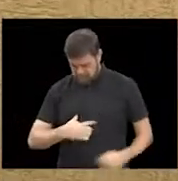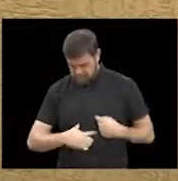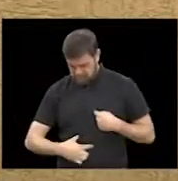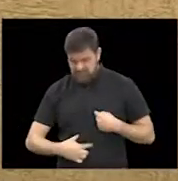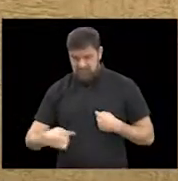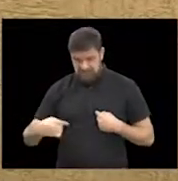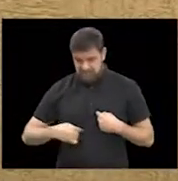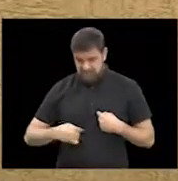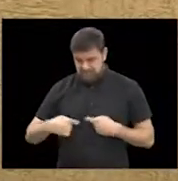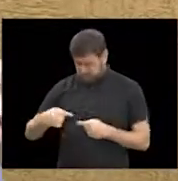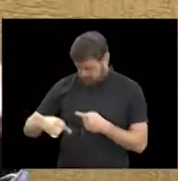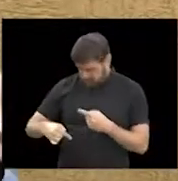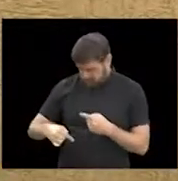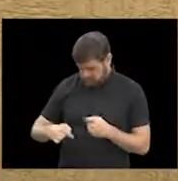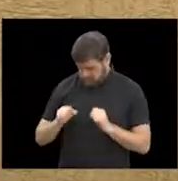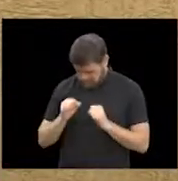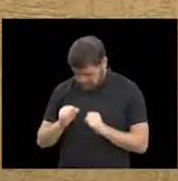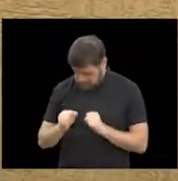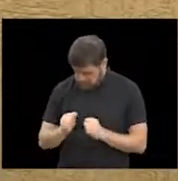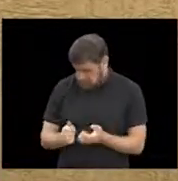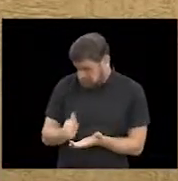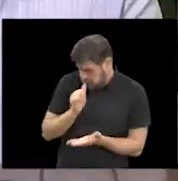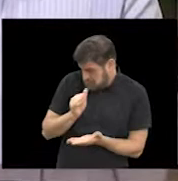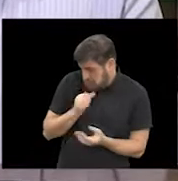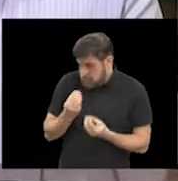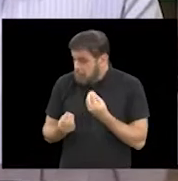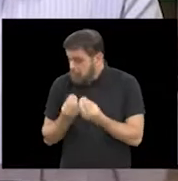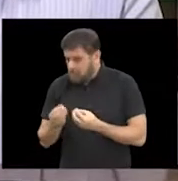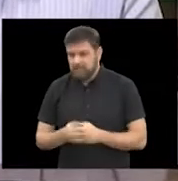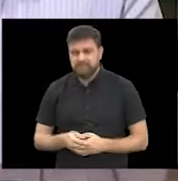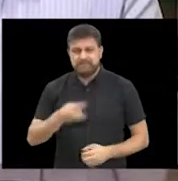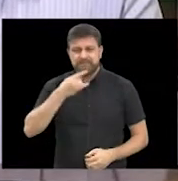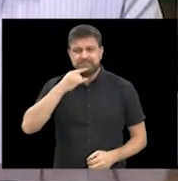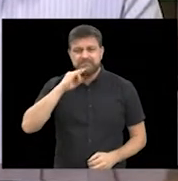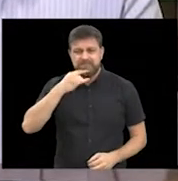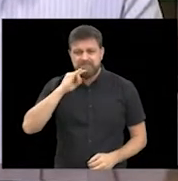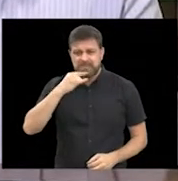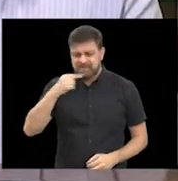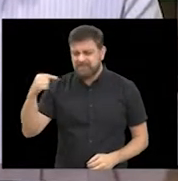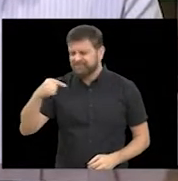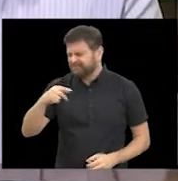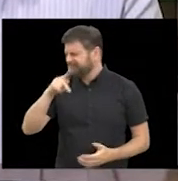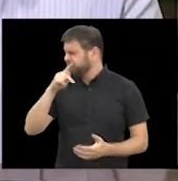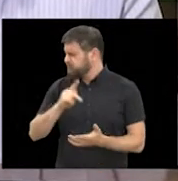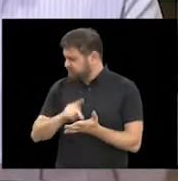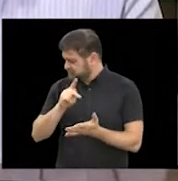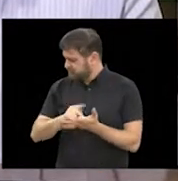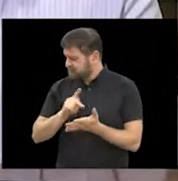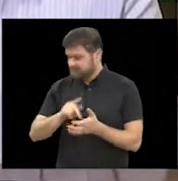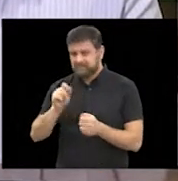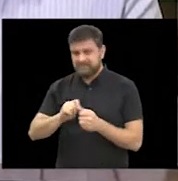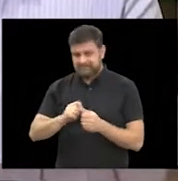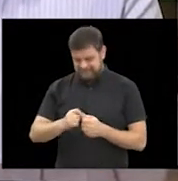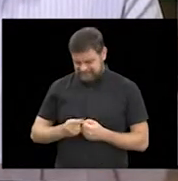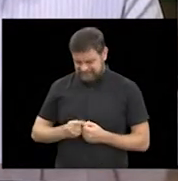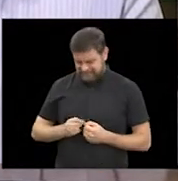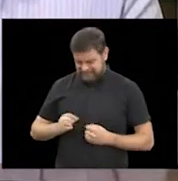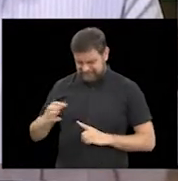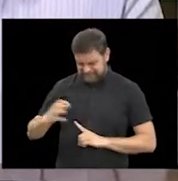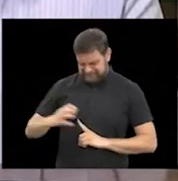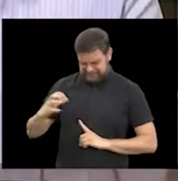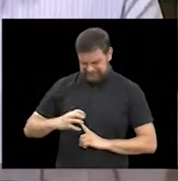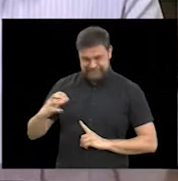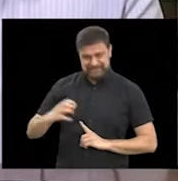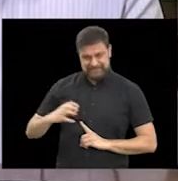para o nosso estômago ou para o nosso aparelho digestório? Sim, a bebida alcoólica, ela realmente faz uma agressão.